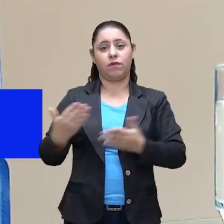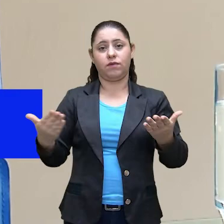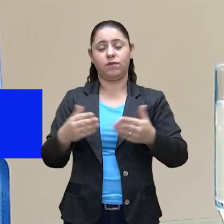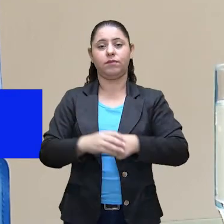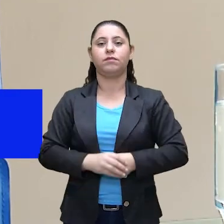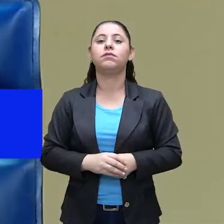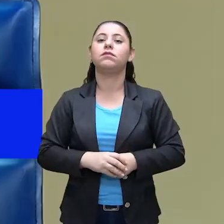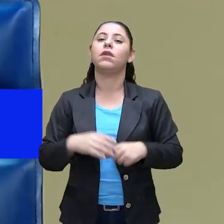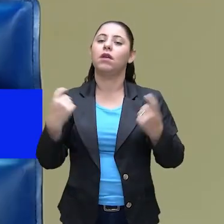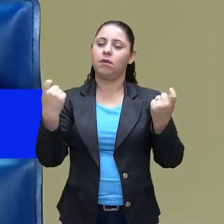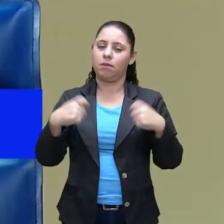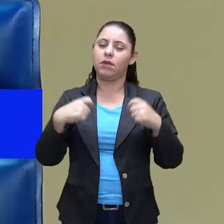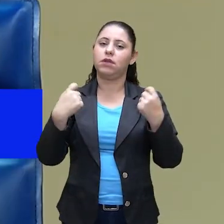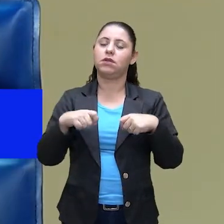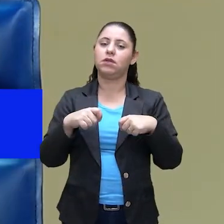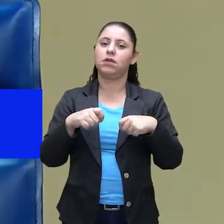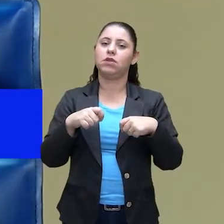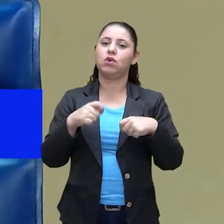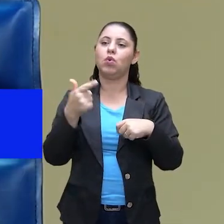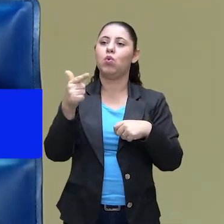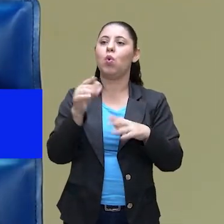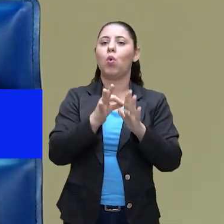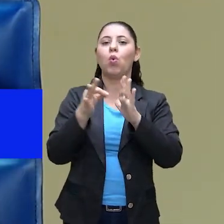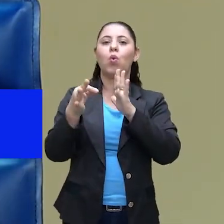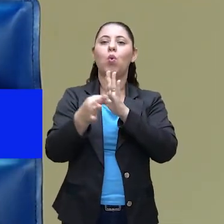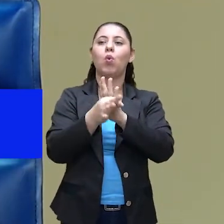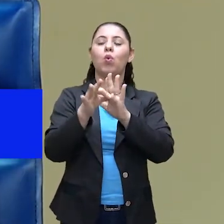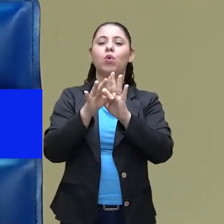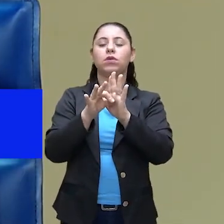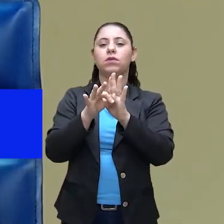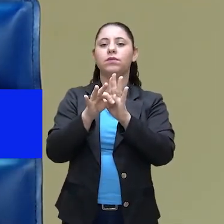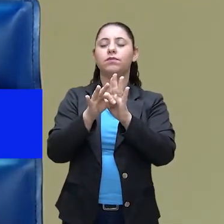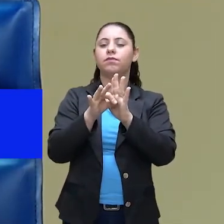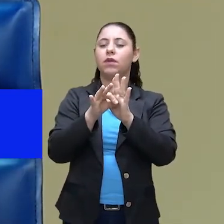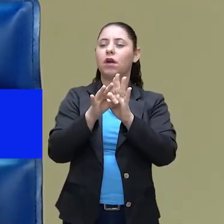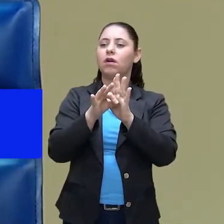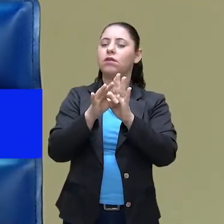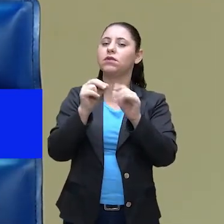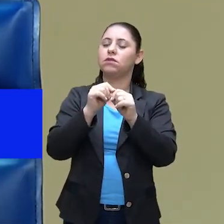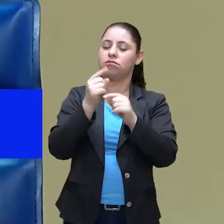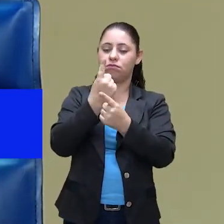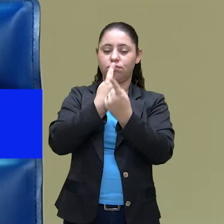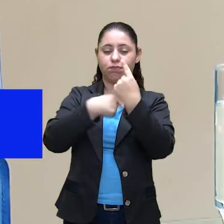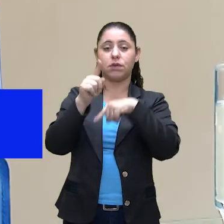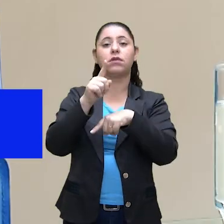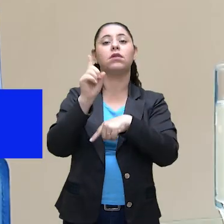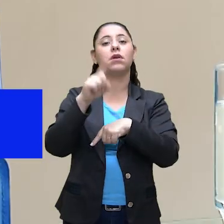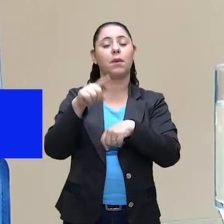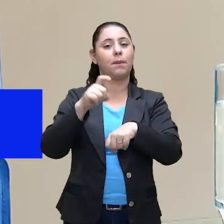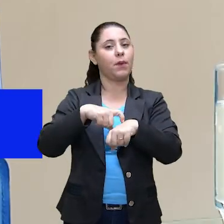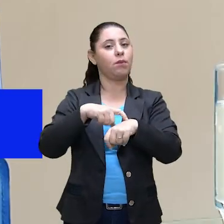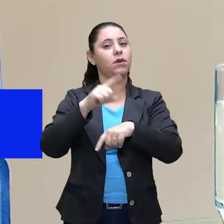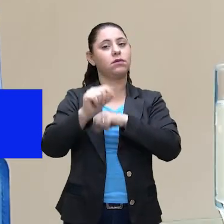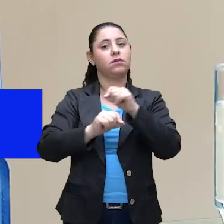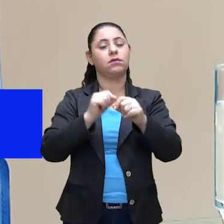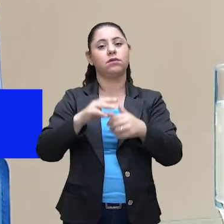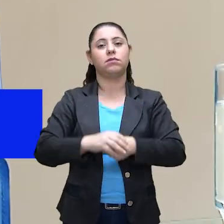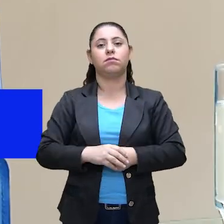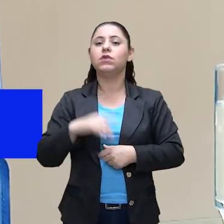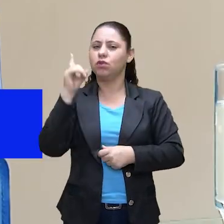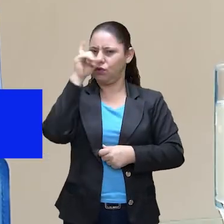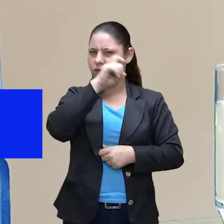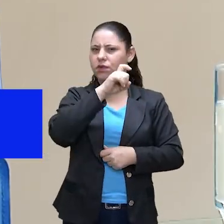realidade que ele apresenta. É preciso, né, dar essa outra alternativa para ele, outros caminhos, né? Se reinventar, né, doutor? Sim, é